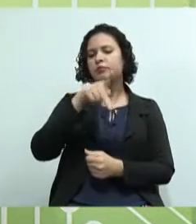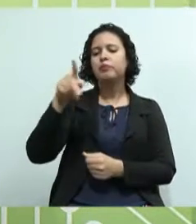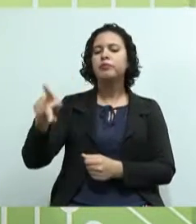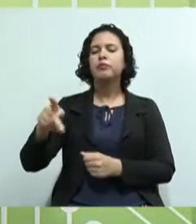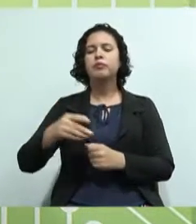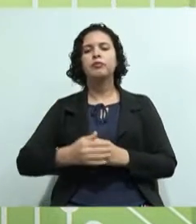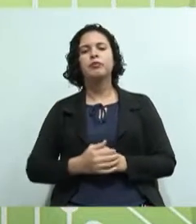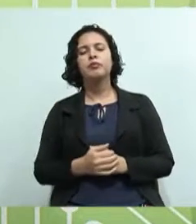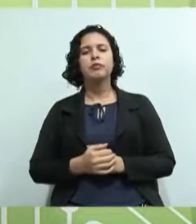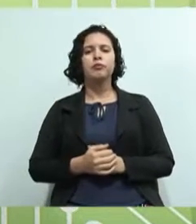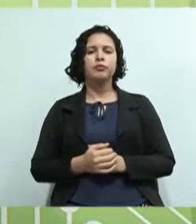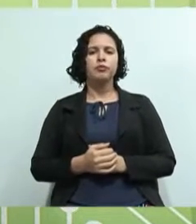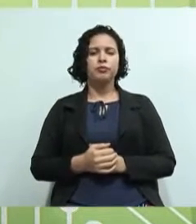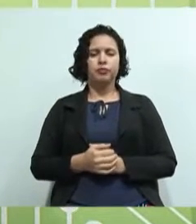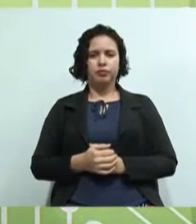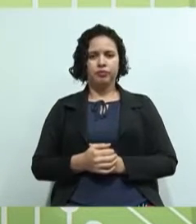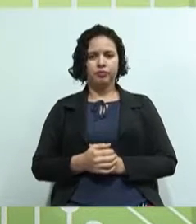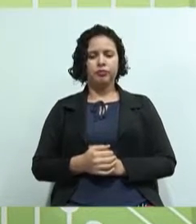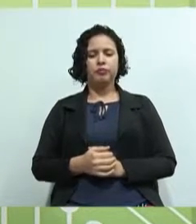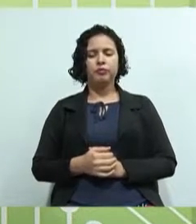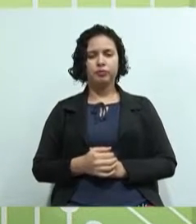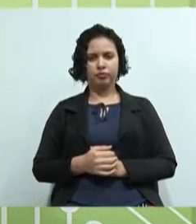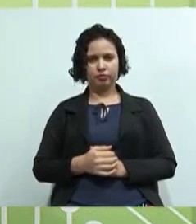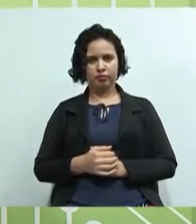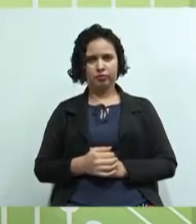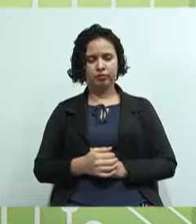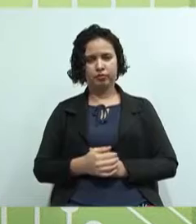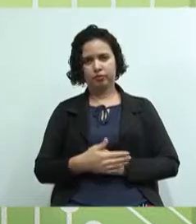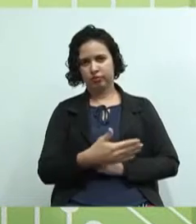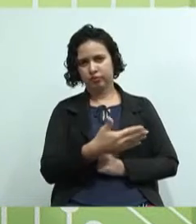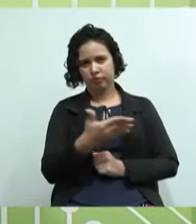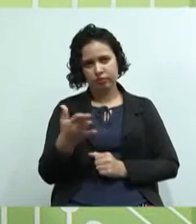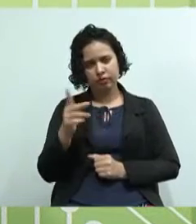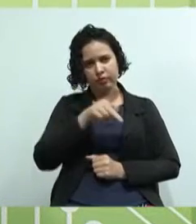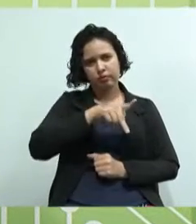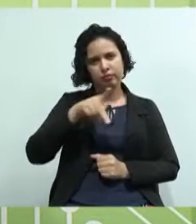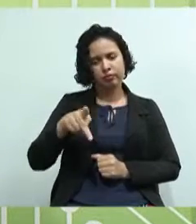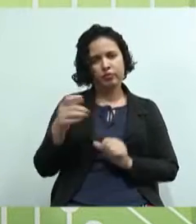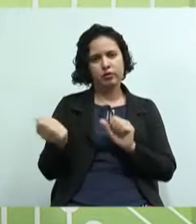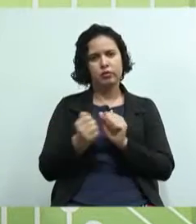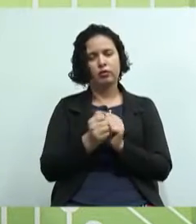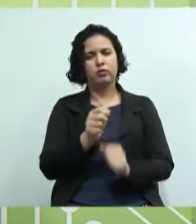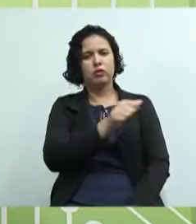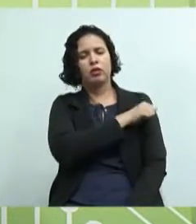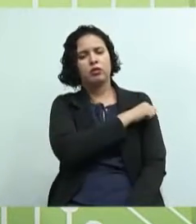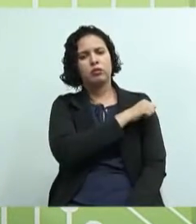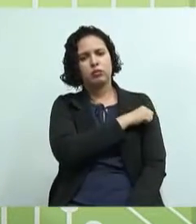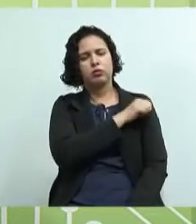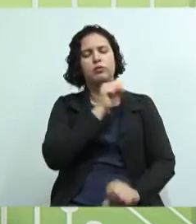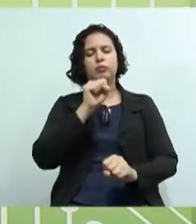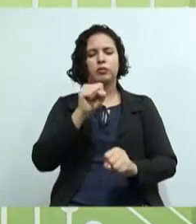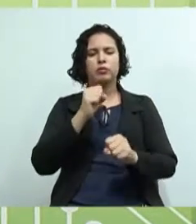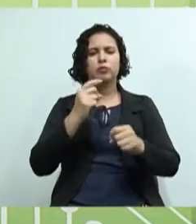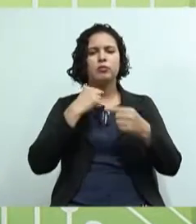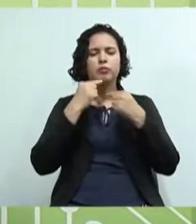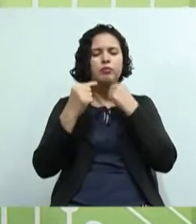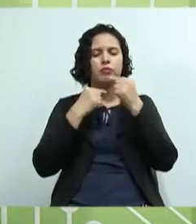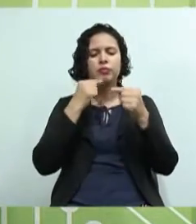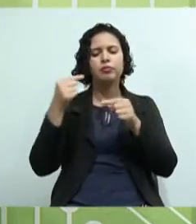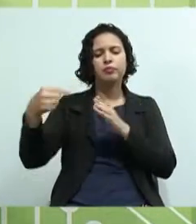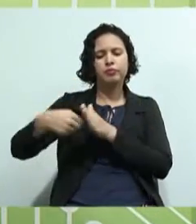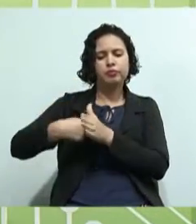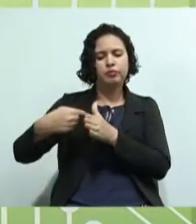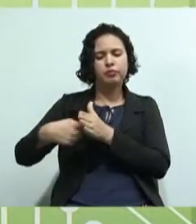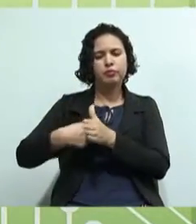aí, professor presencial, você que está aí com os alunos, fique à vontade, manda a tua dúvida aqui, manda o teu questionamento pro professor Valdes, ele vai